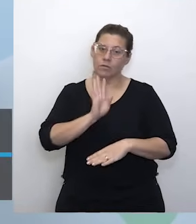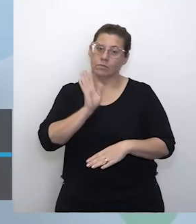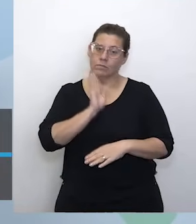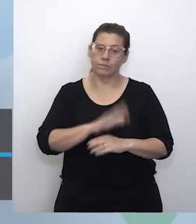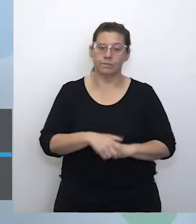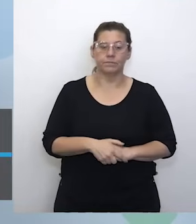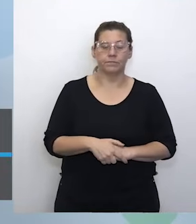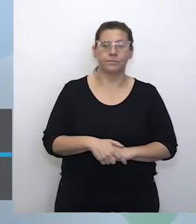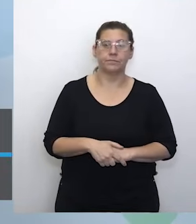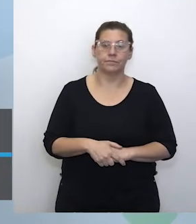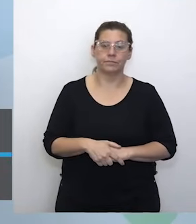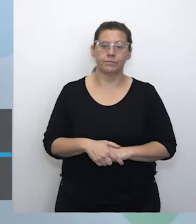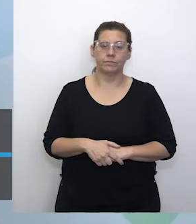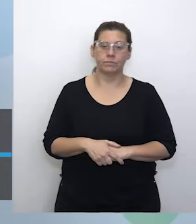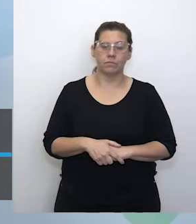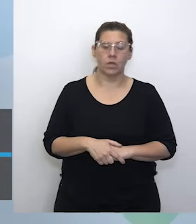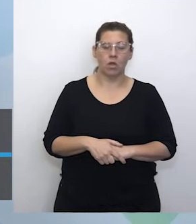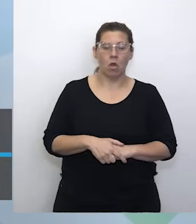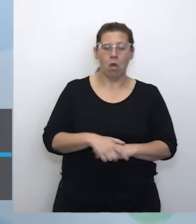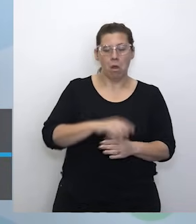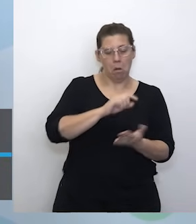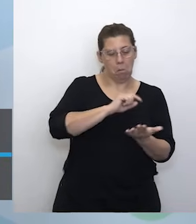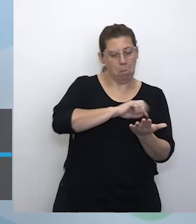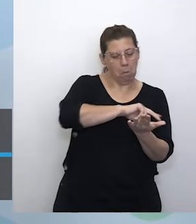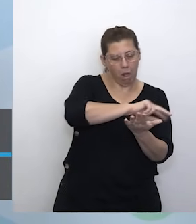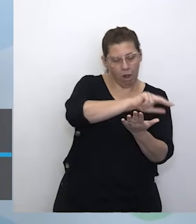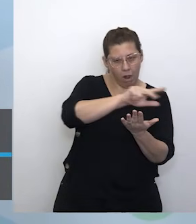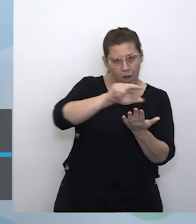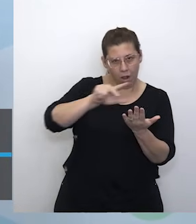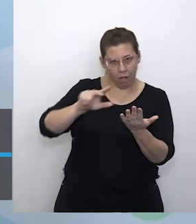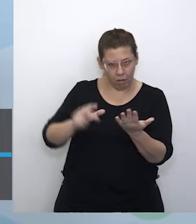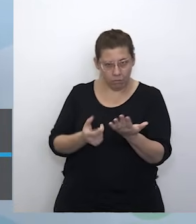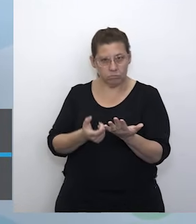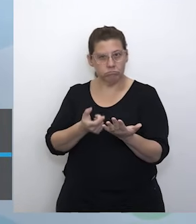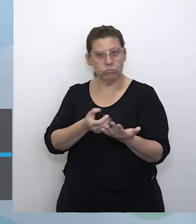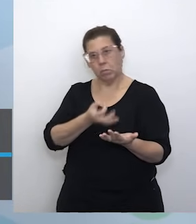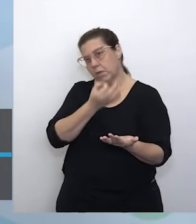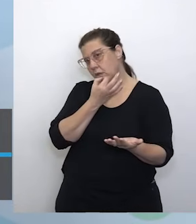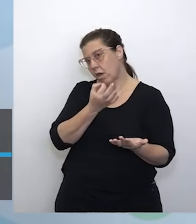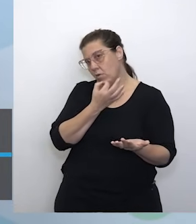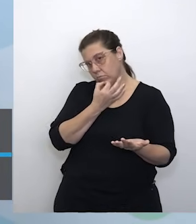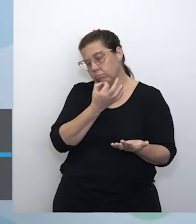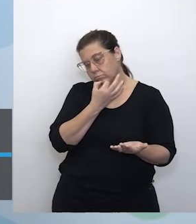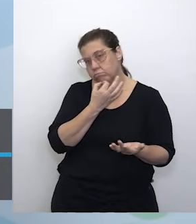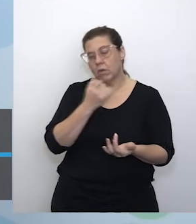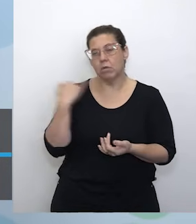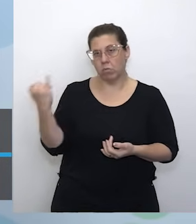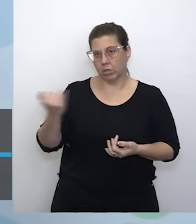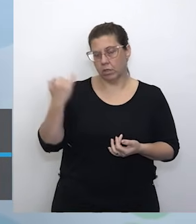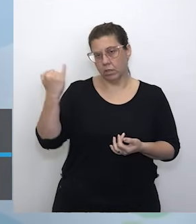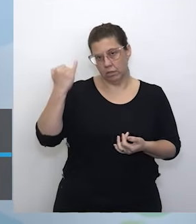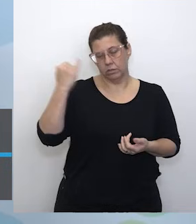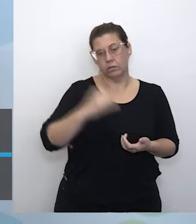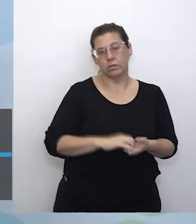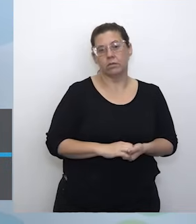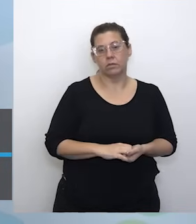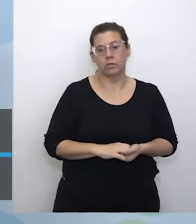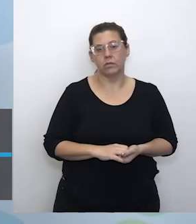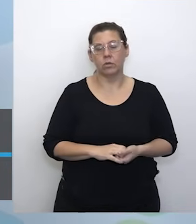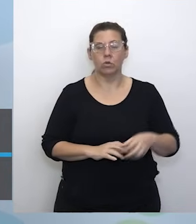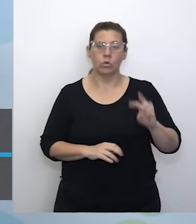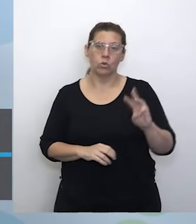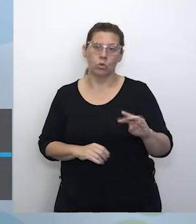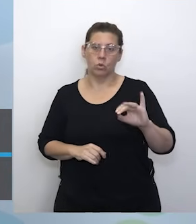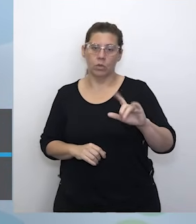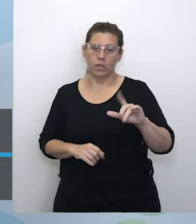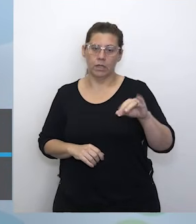sim, com vários pontos de vista e argumentação, todas as argumentações aqui relevantes e tal. Ó. Por exemplo, o William colocou assim,